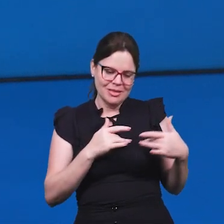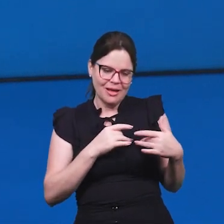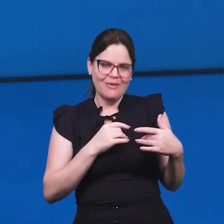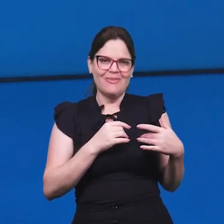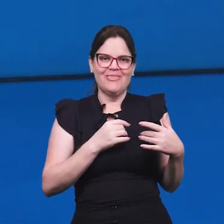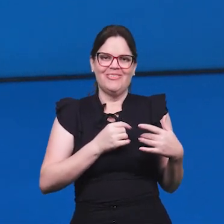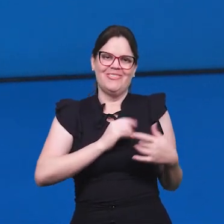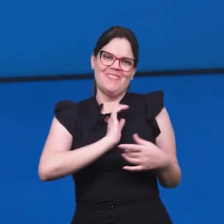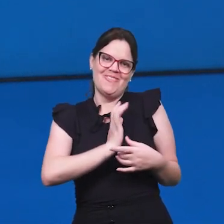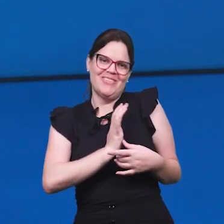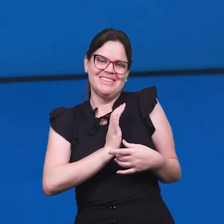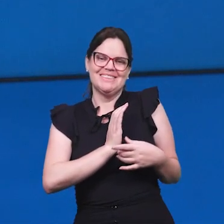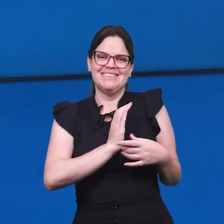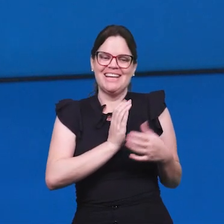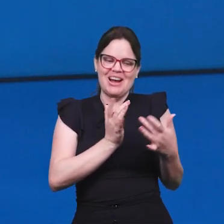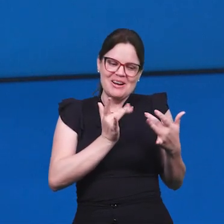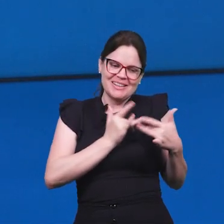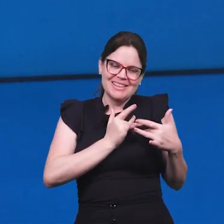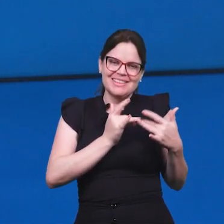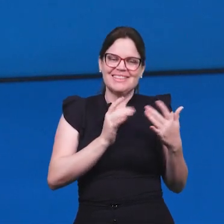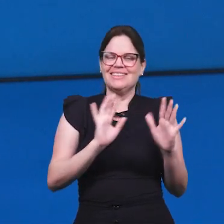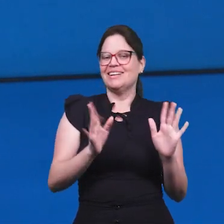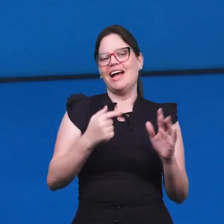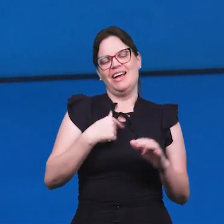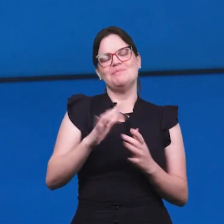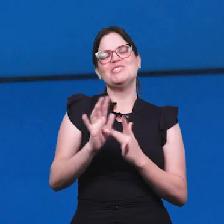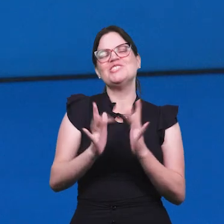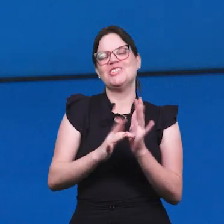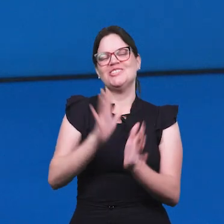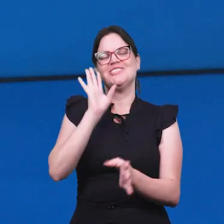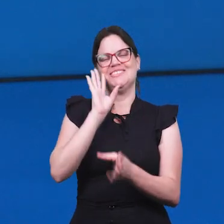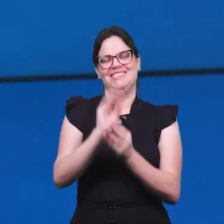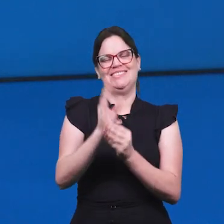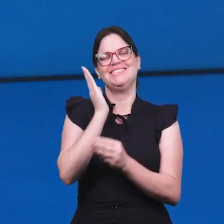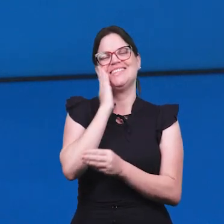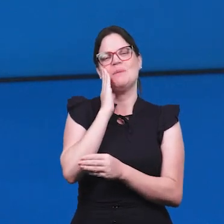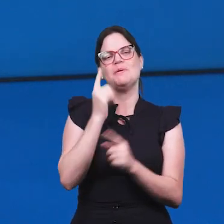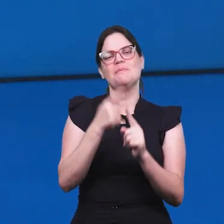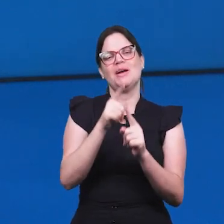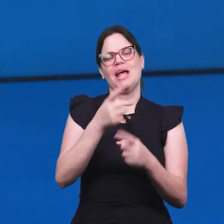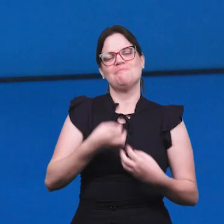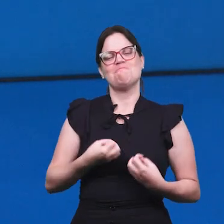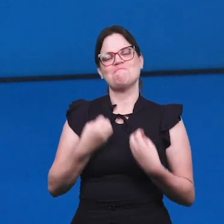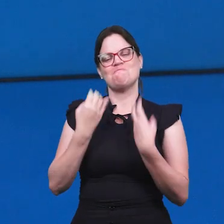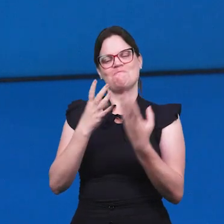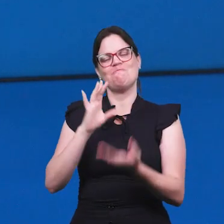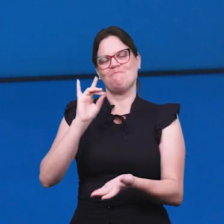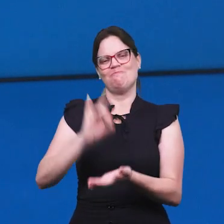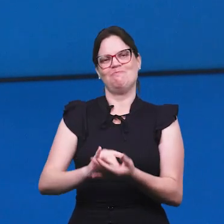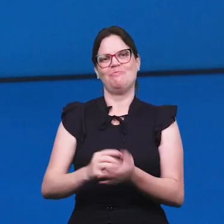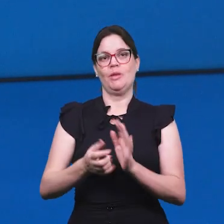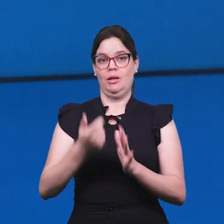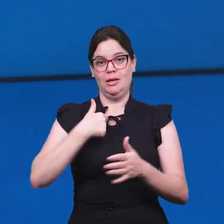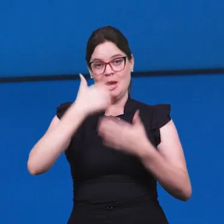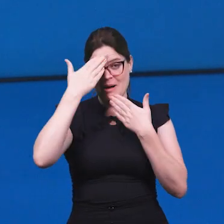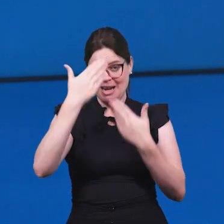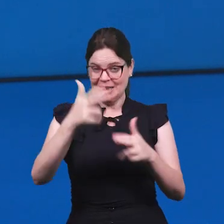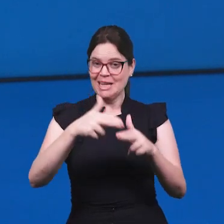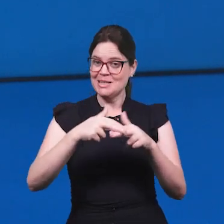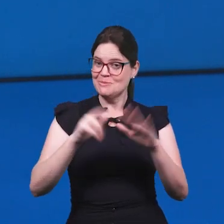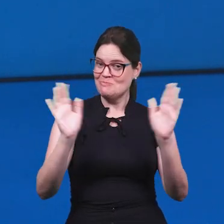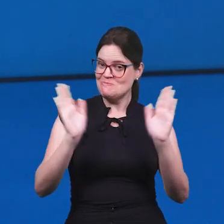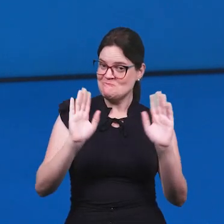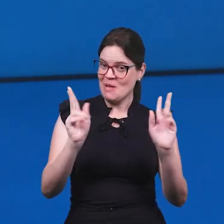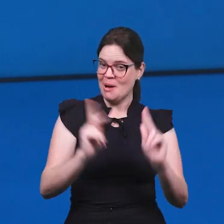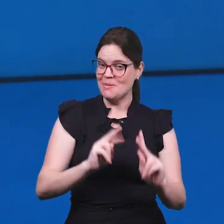bebê balbuciando, né? Uma criança tão pequena balbuciando, mas é uma linguagem que Jesus entende, que saiu do coração dela